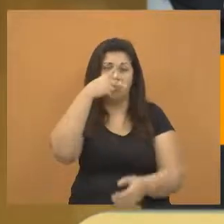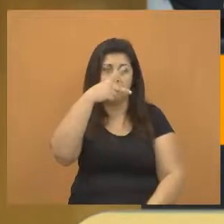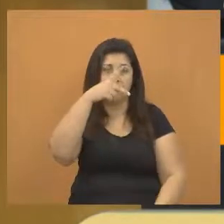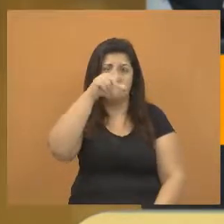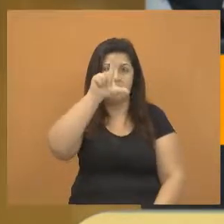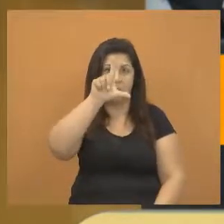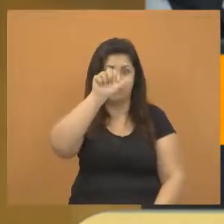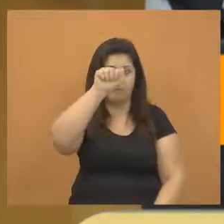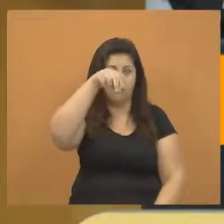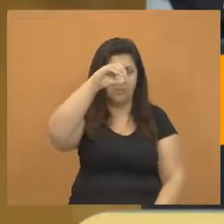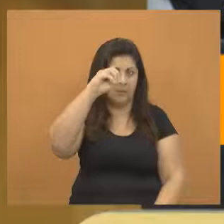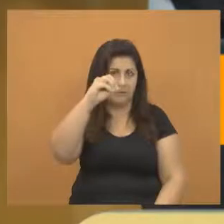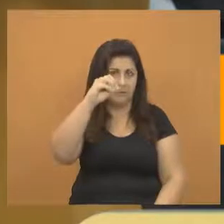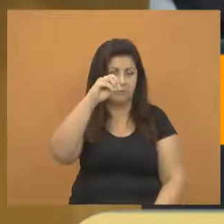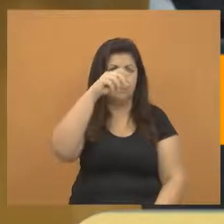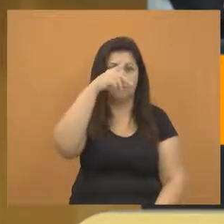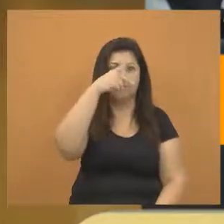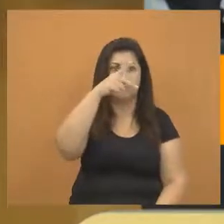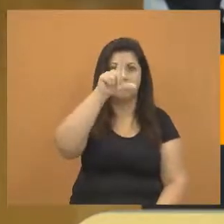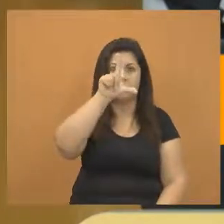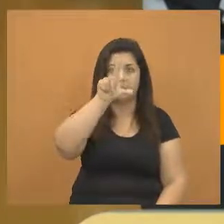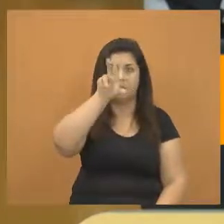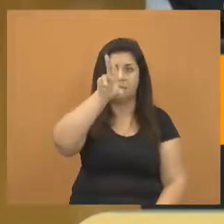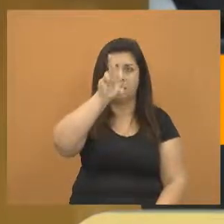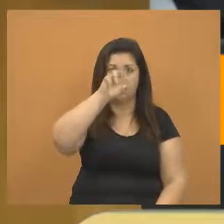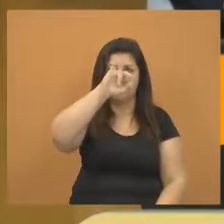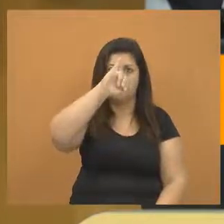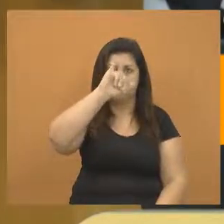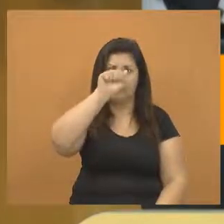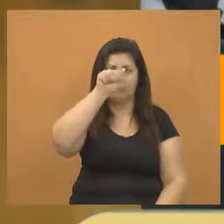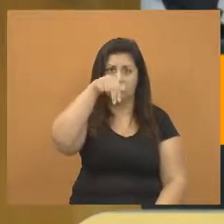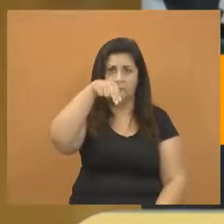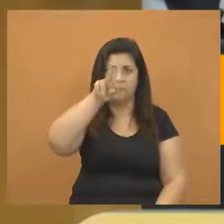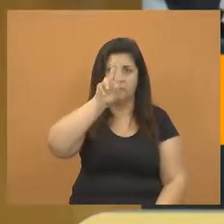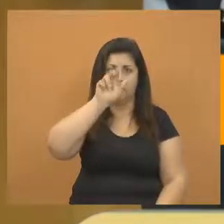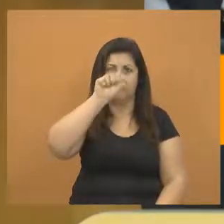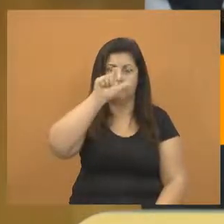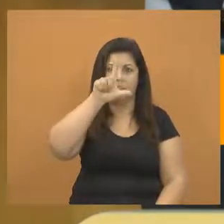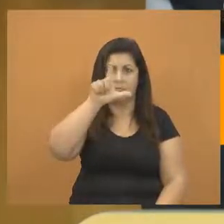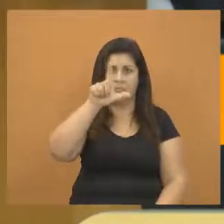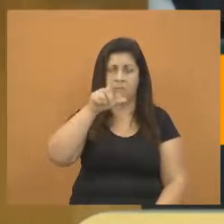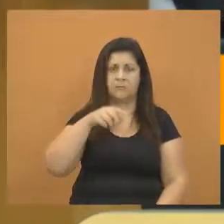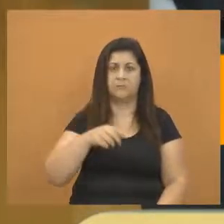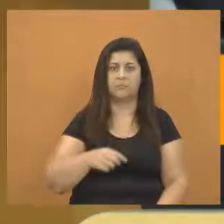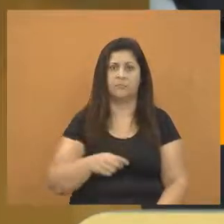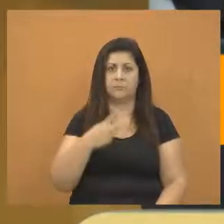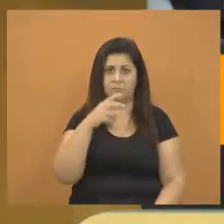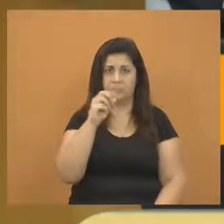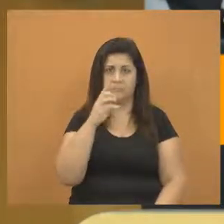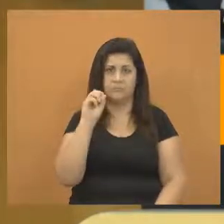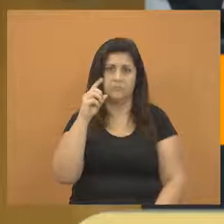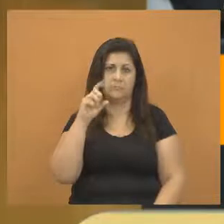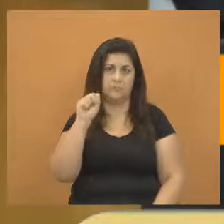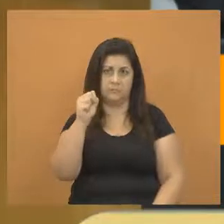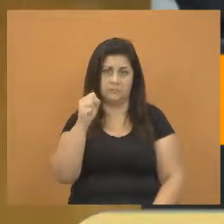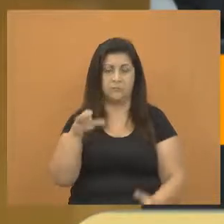Jacareí para o período de 2018 a 2021.